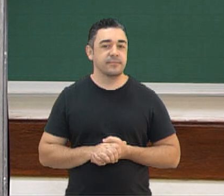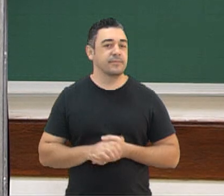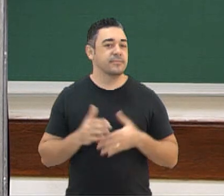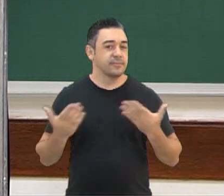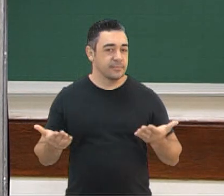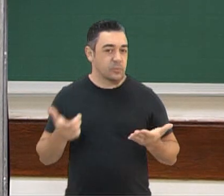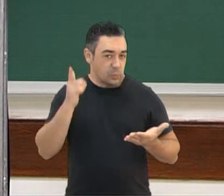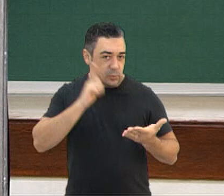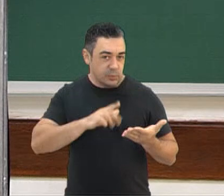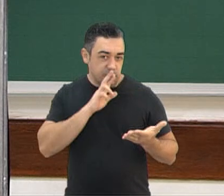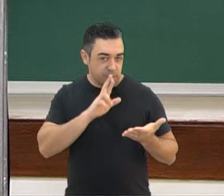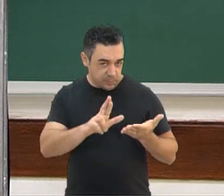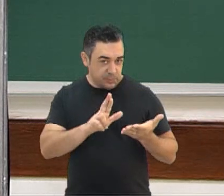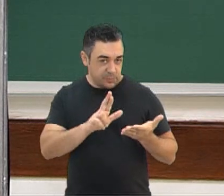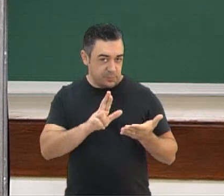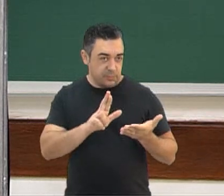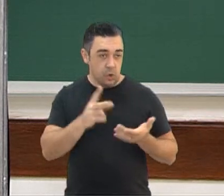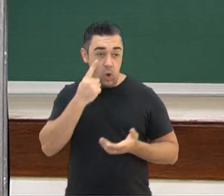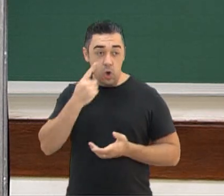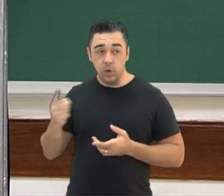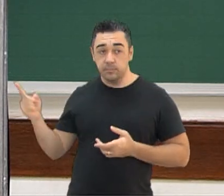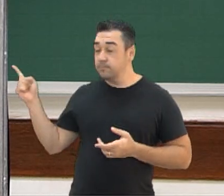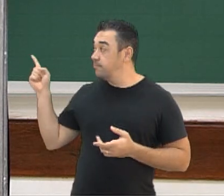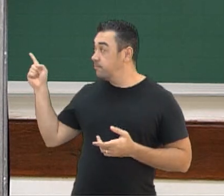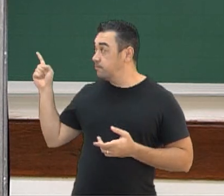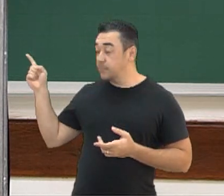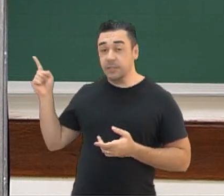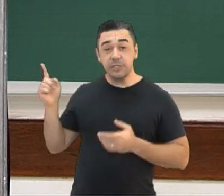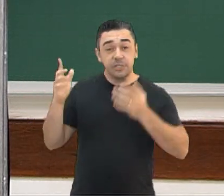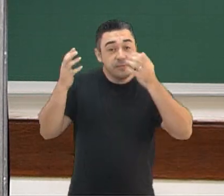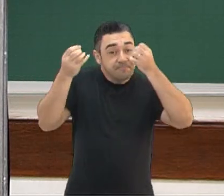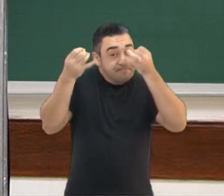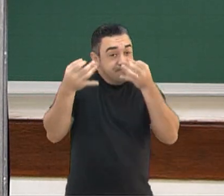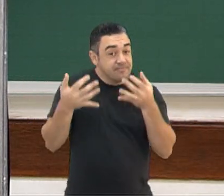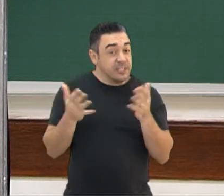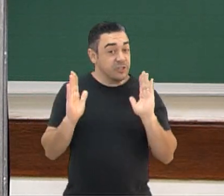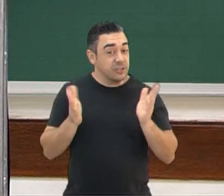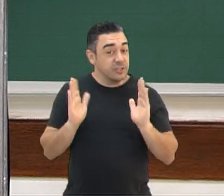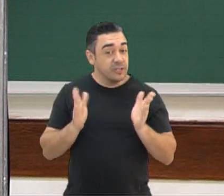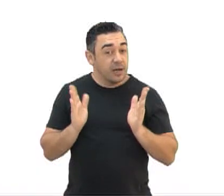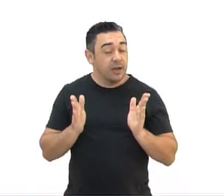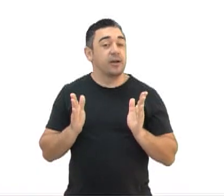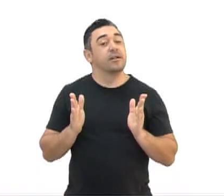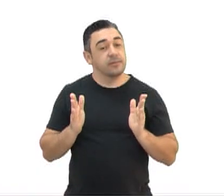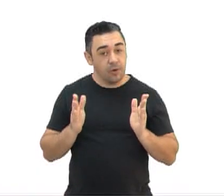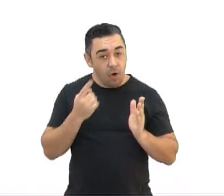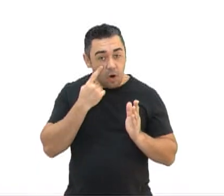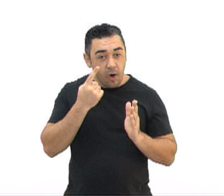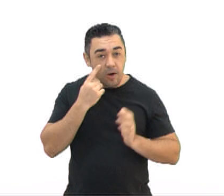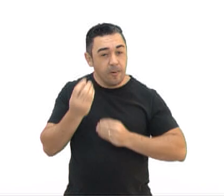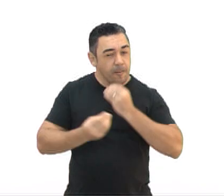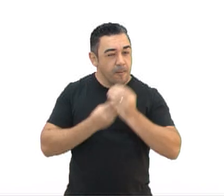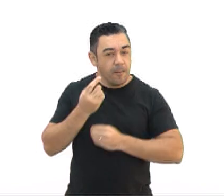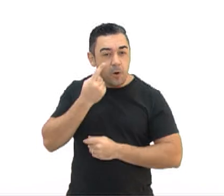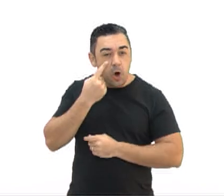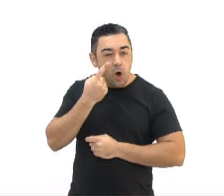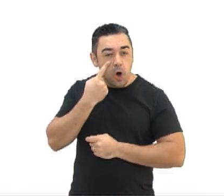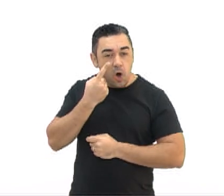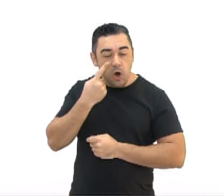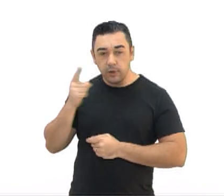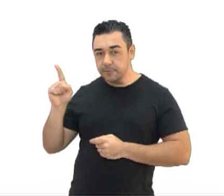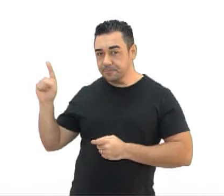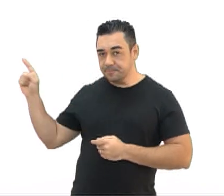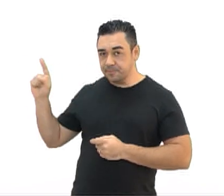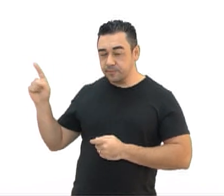E aí, pessoal, conseguiram fazer? Então, aqui a professora fez a resolução do exercício, tá bom? Então, observem